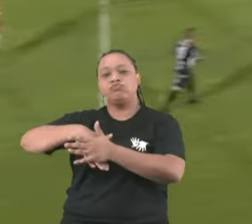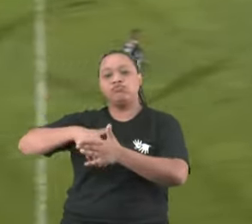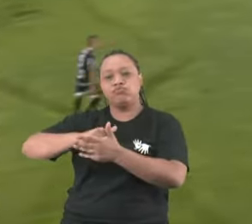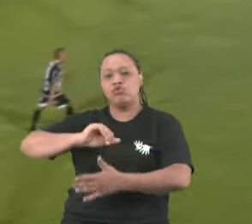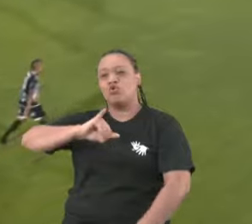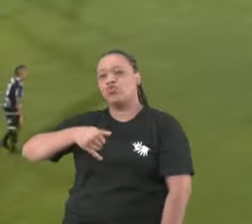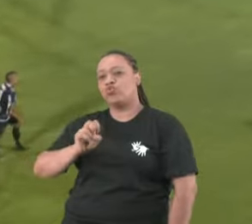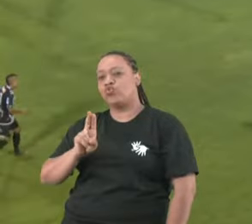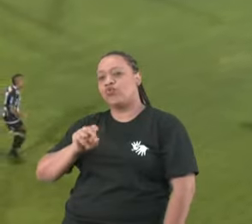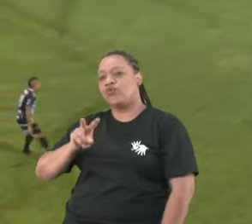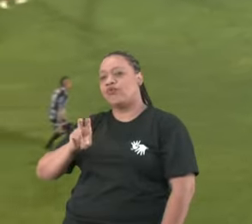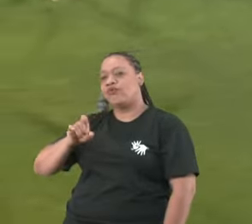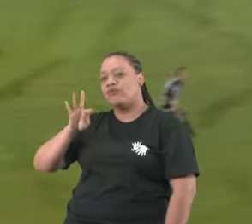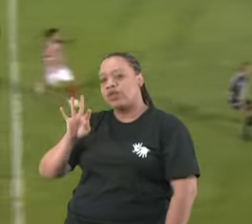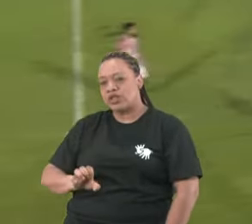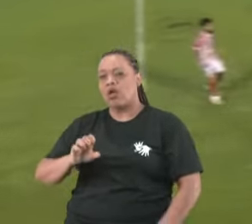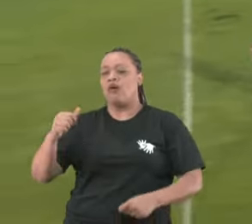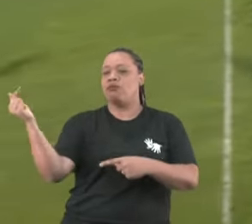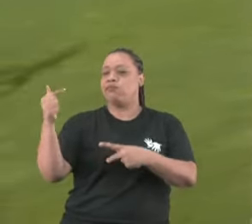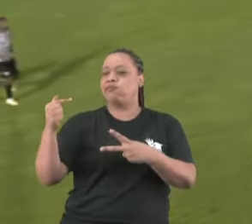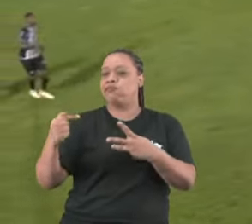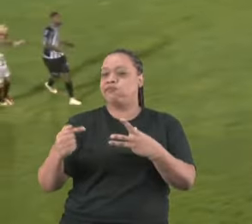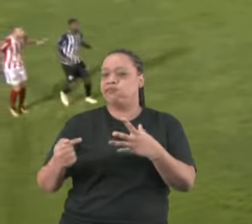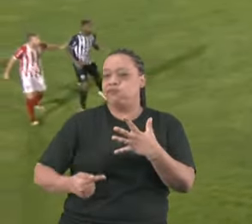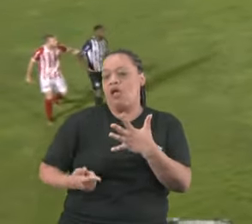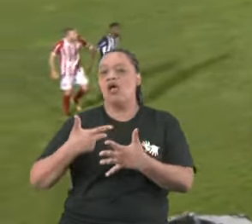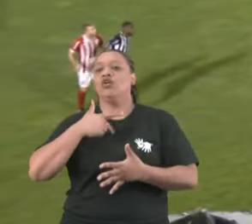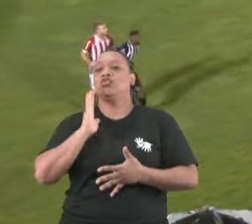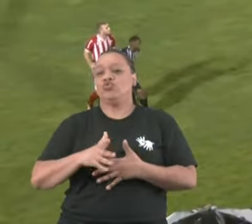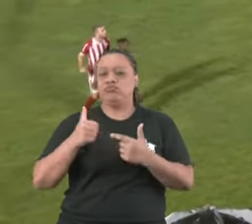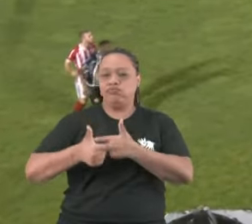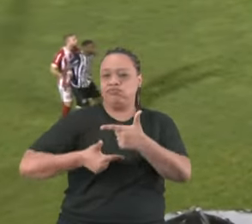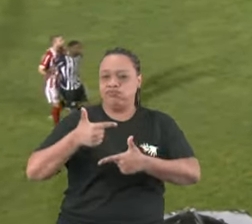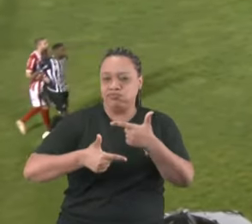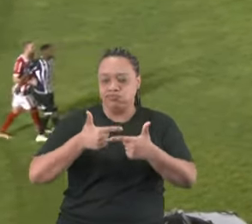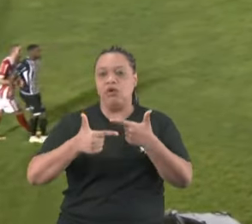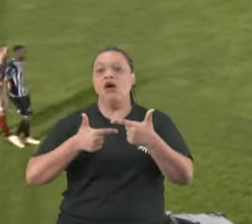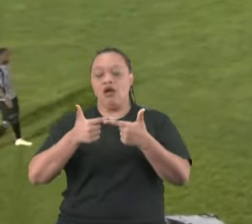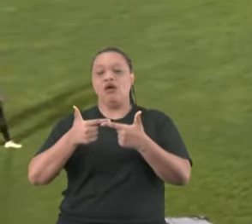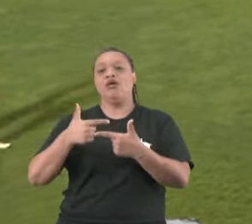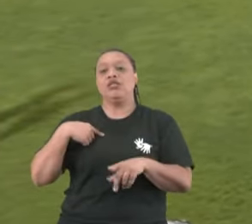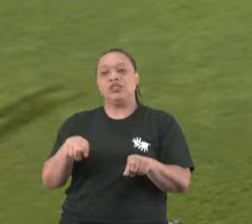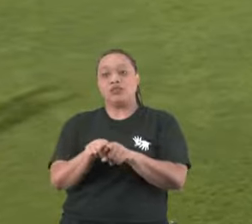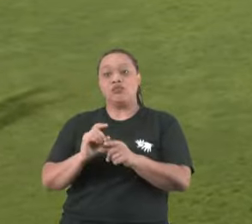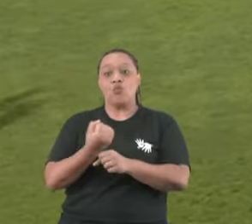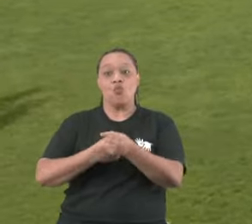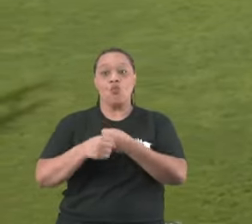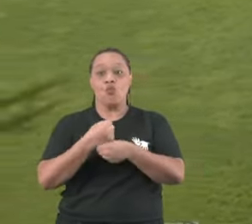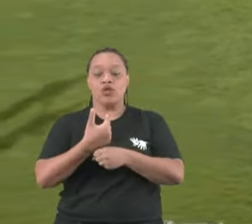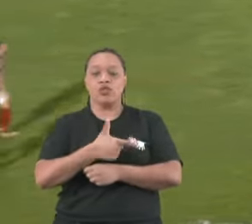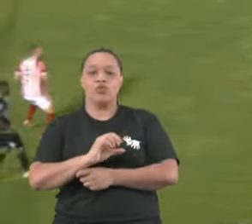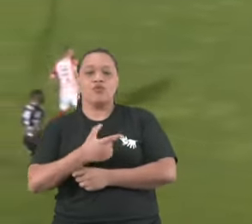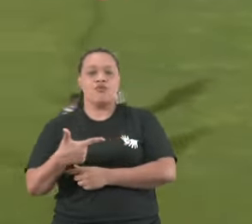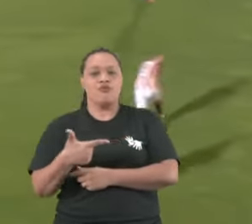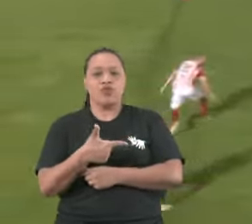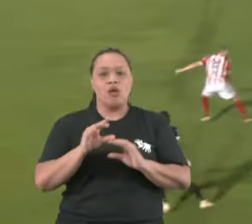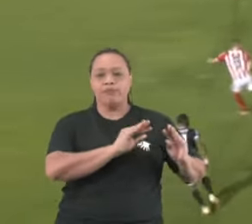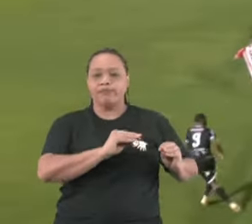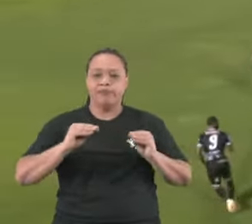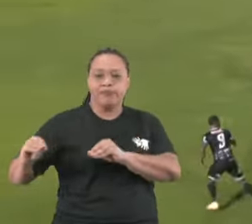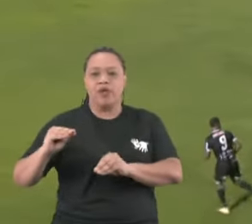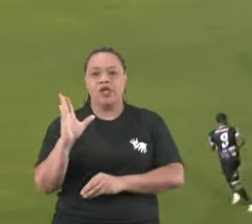passou por Paysandu, Internacional, Operário Ferroviário e em 2022 estava no Sport quando se transferiu para o CRB